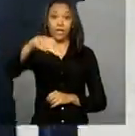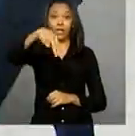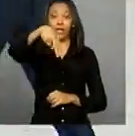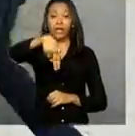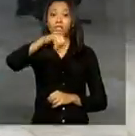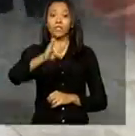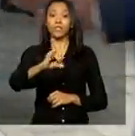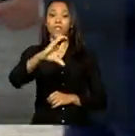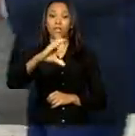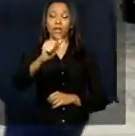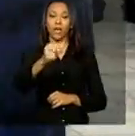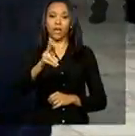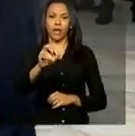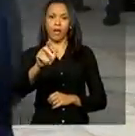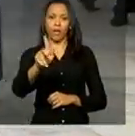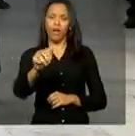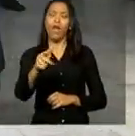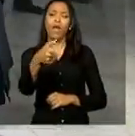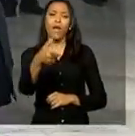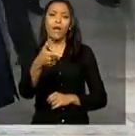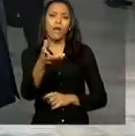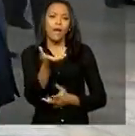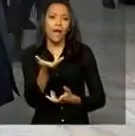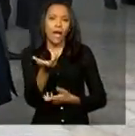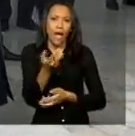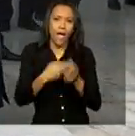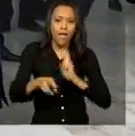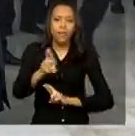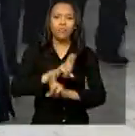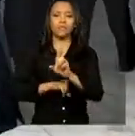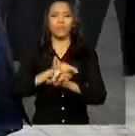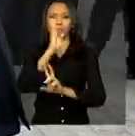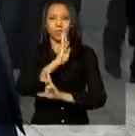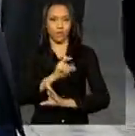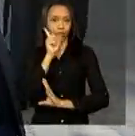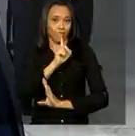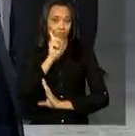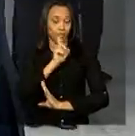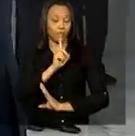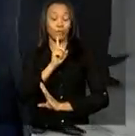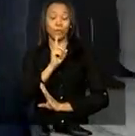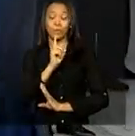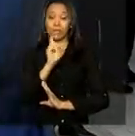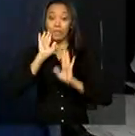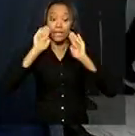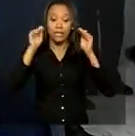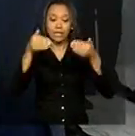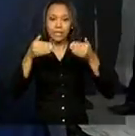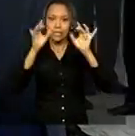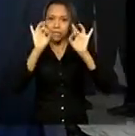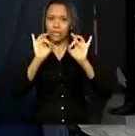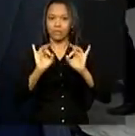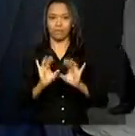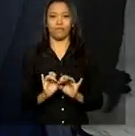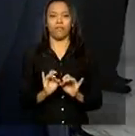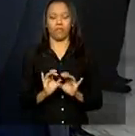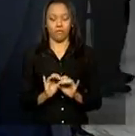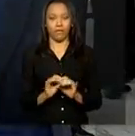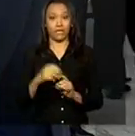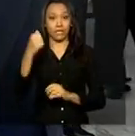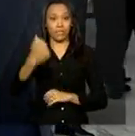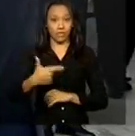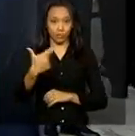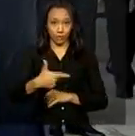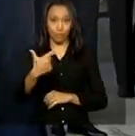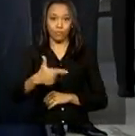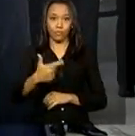Biden agora. As relações Brasil e Estados Unidos terão com certeza uma atenção muito especial da presidente nesse segundo